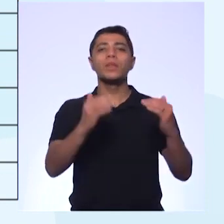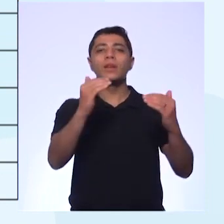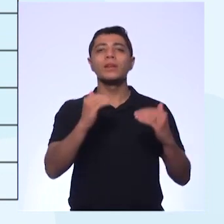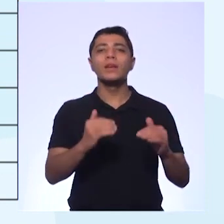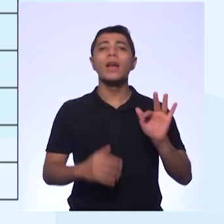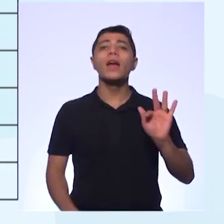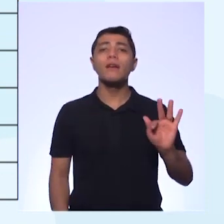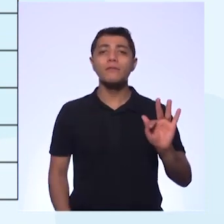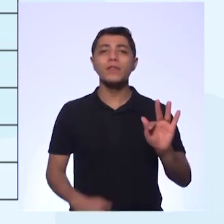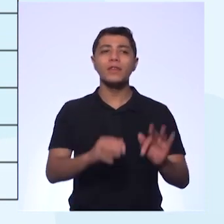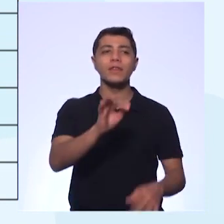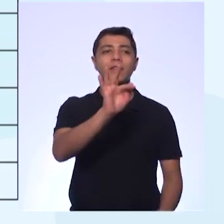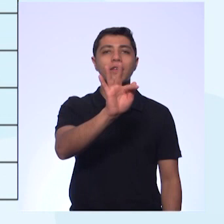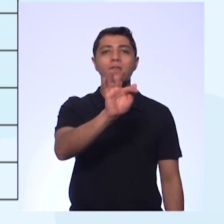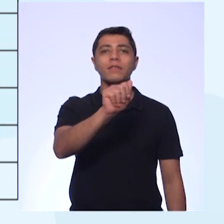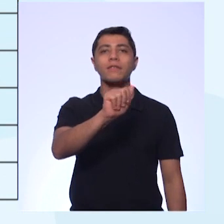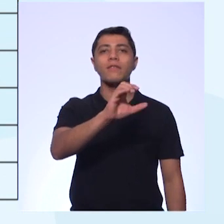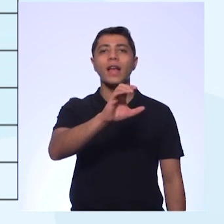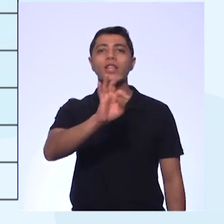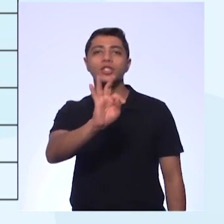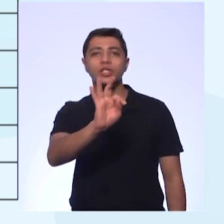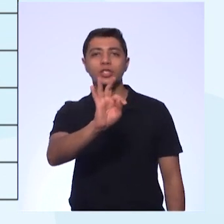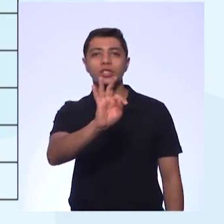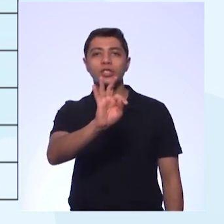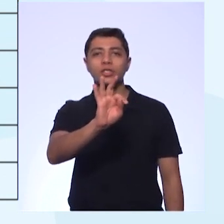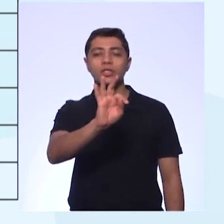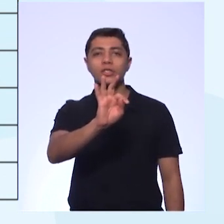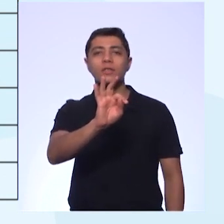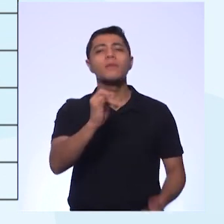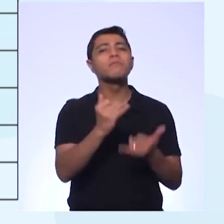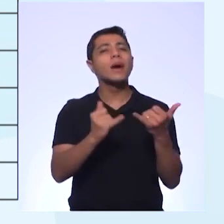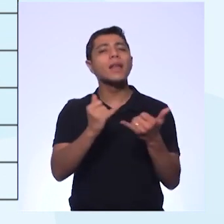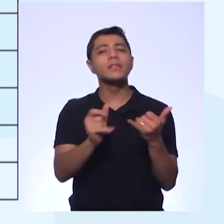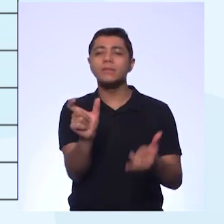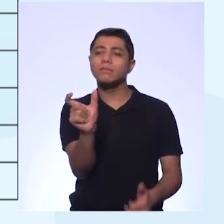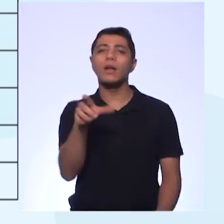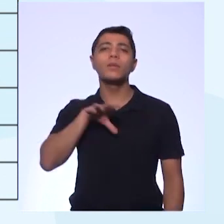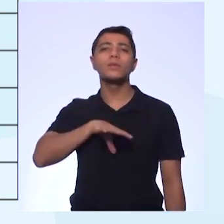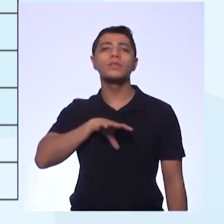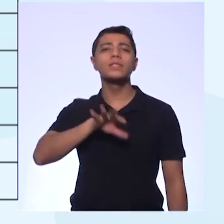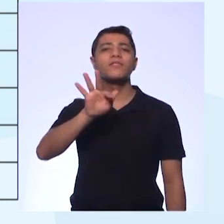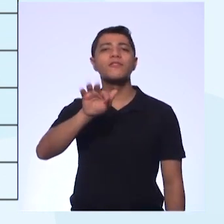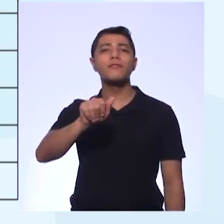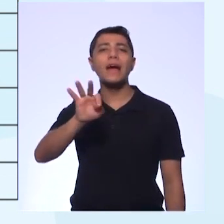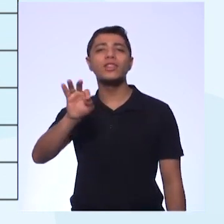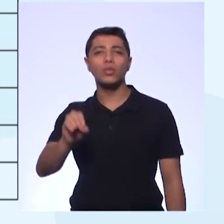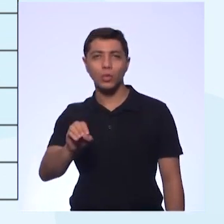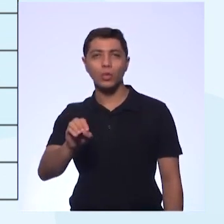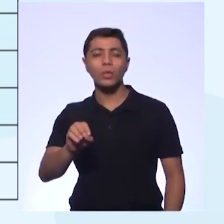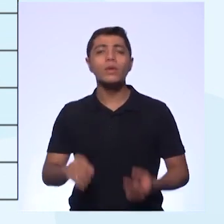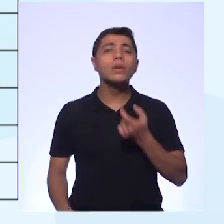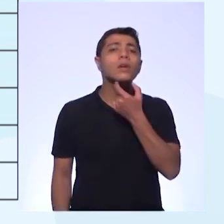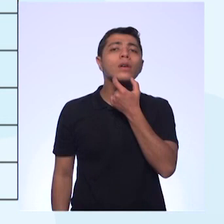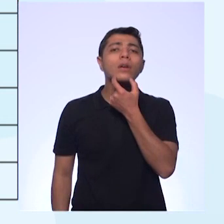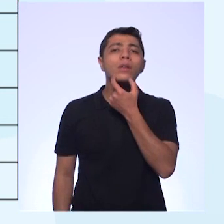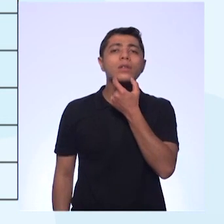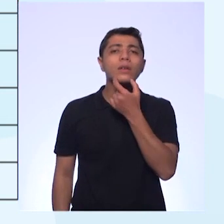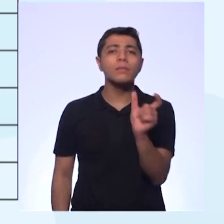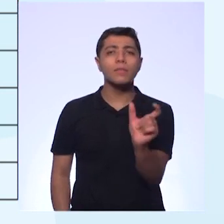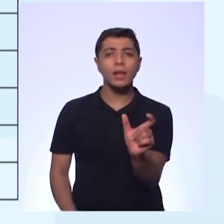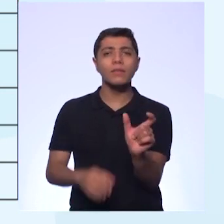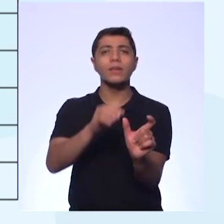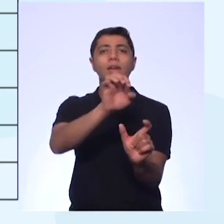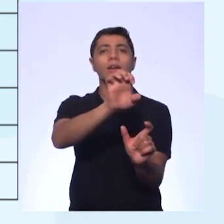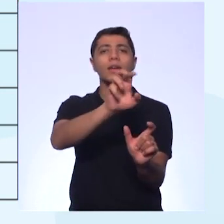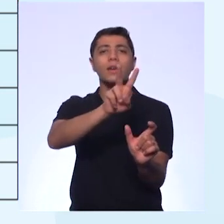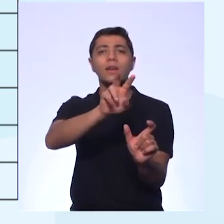tem um fato, você tem uma evidência. E como é que a gente vai falar evidência em inglês? Evidence. Né? E aí, que a letra é